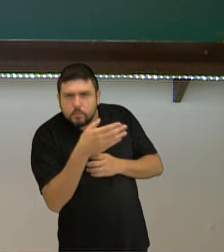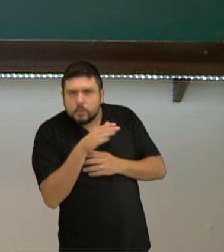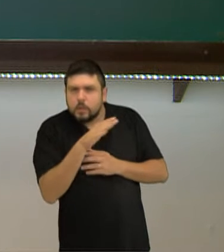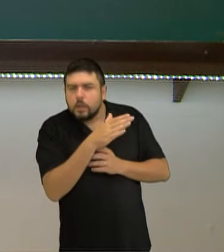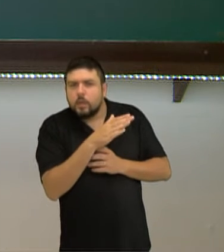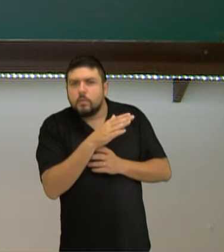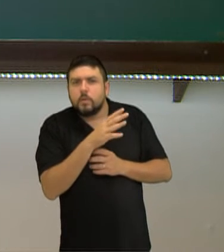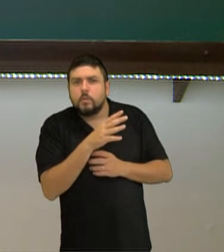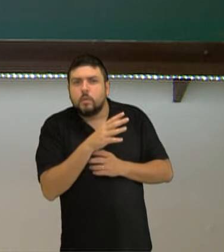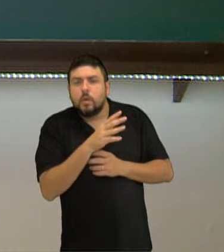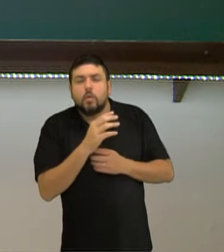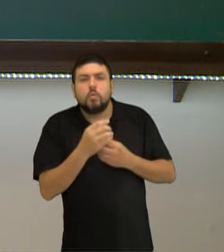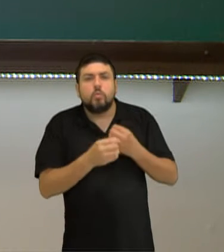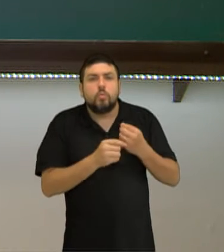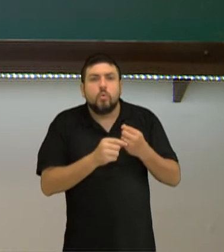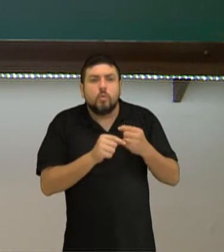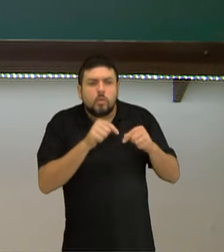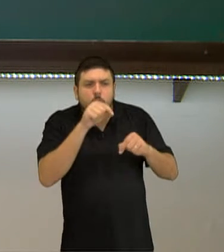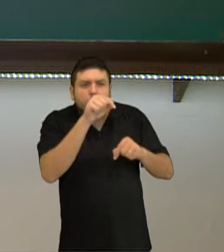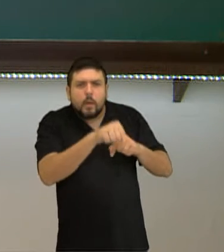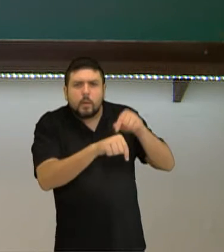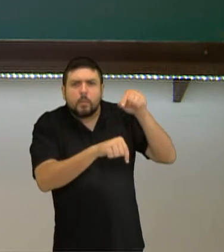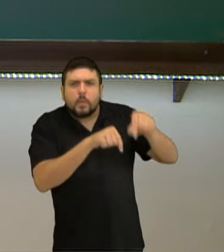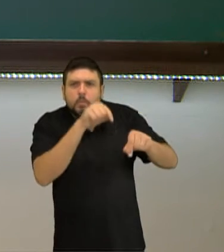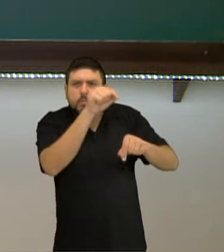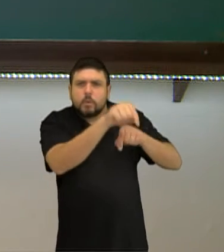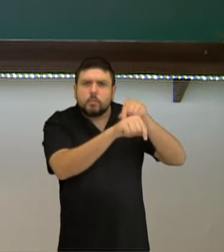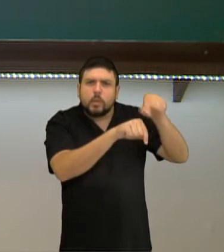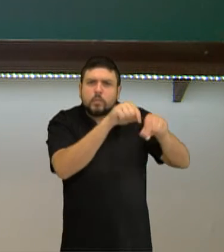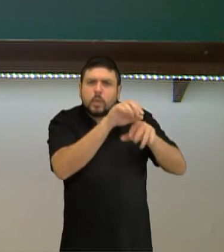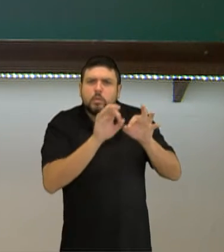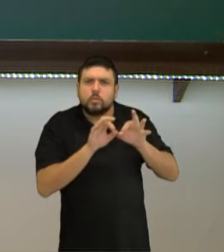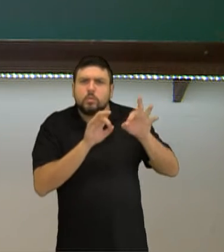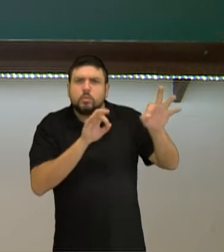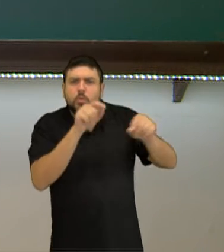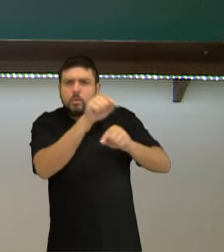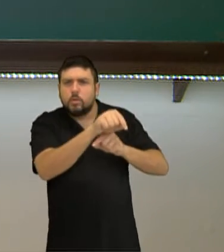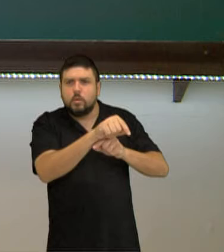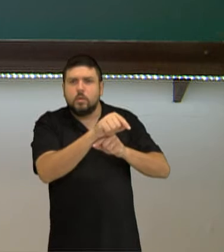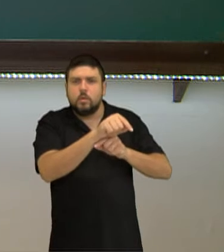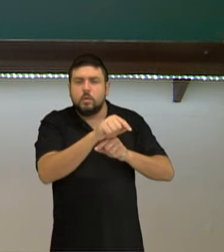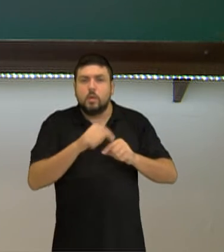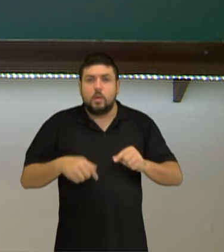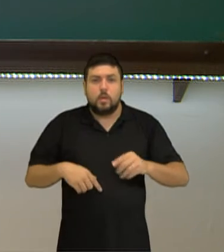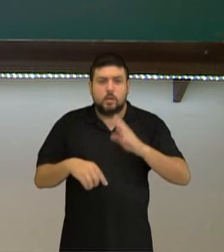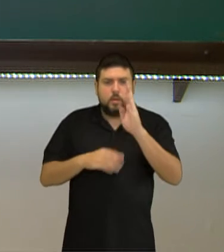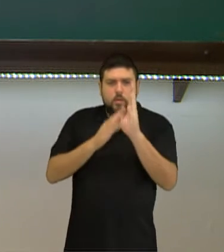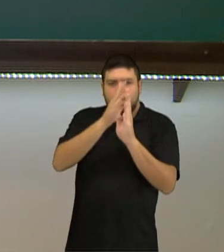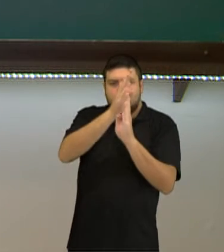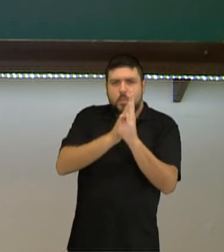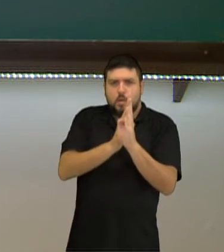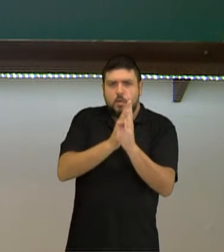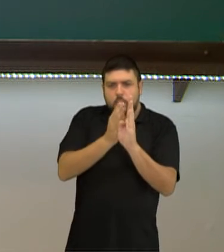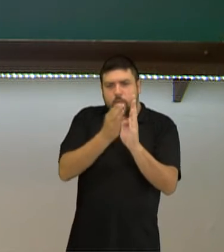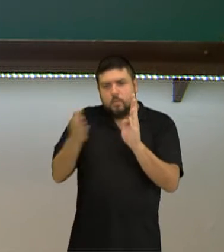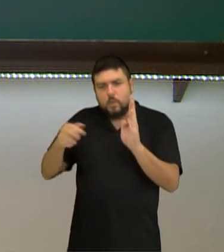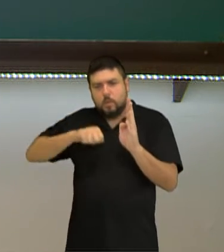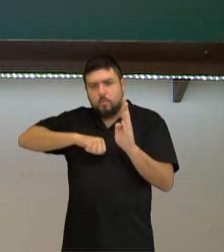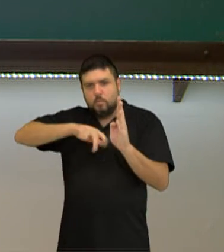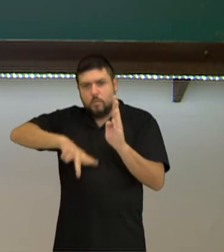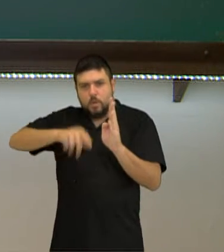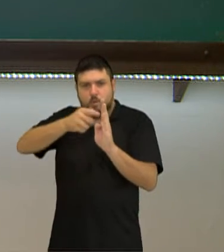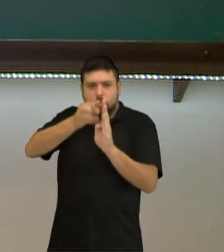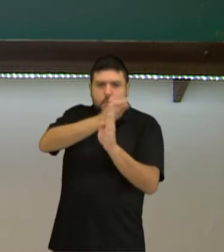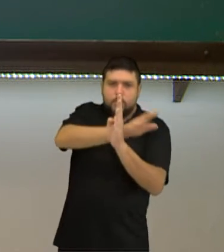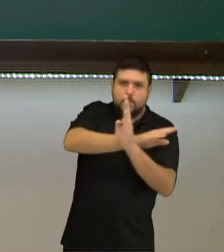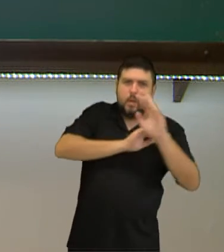interiorizando as bandeiras, indo para o interior do Brasil, vão transpassar a linha do Tratado de Tordesilhas e vão ocupar esses territórios